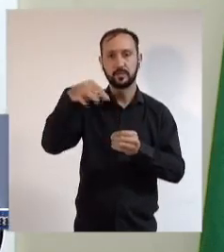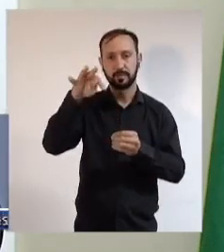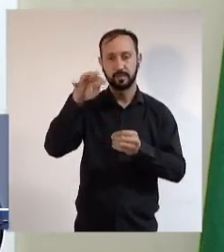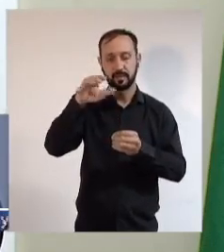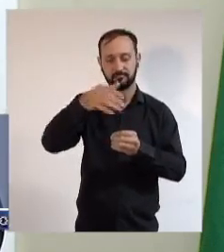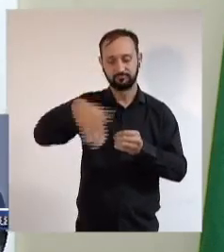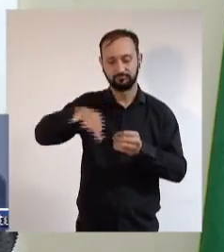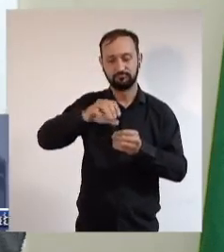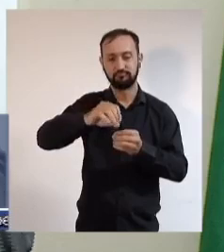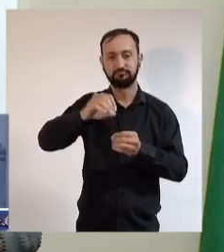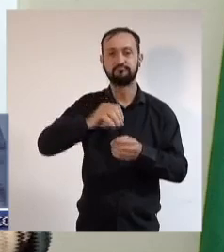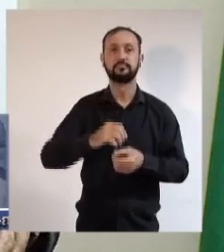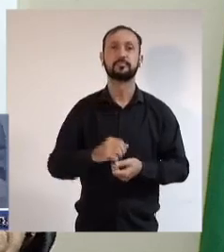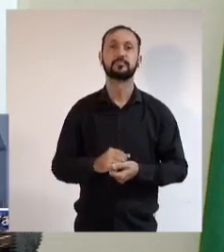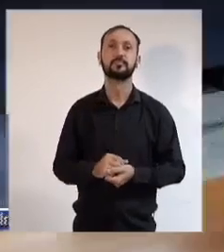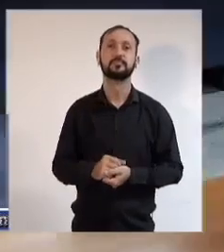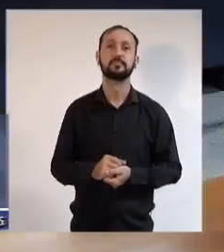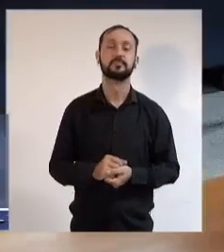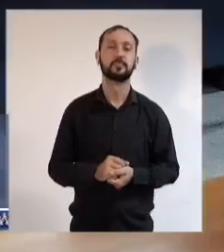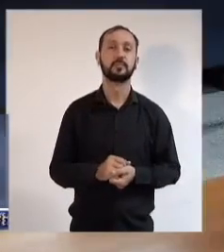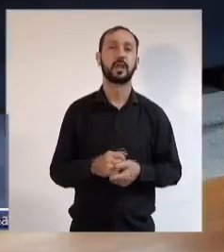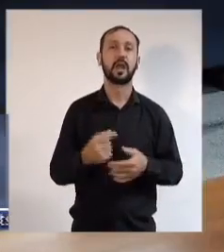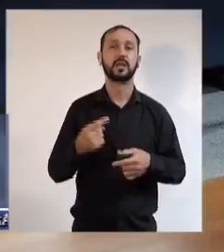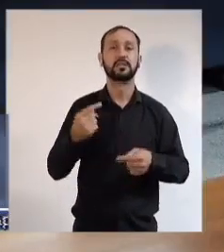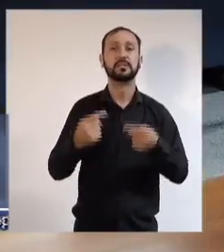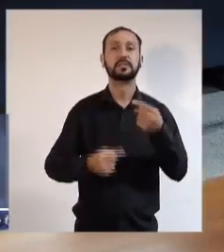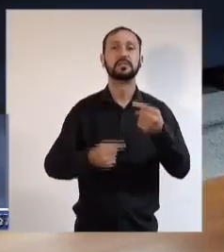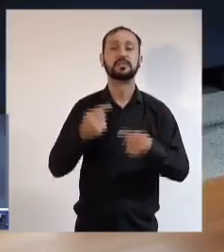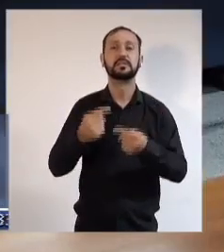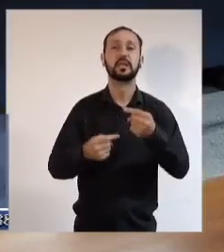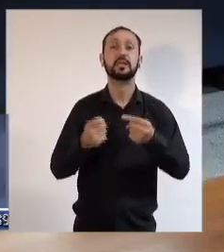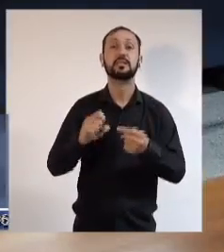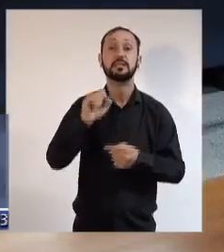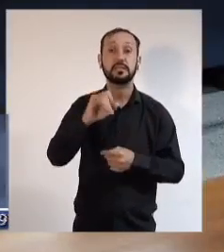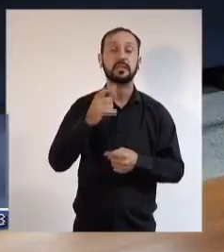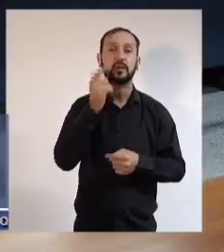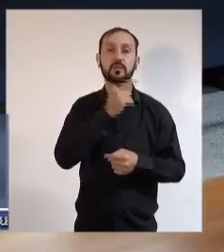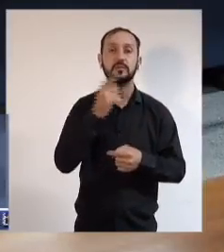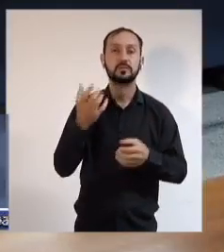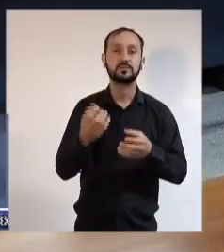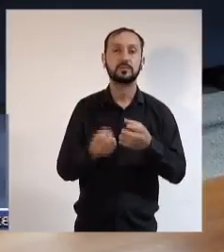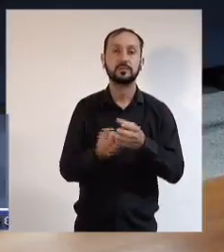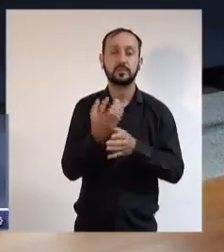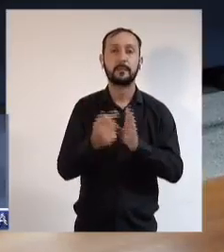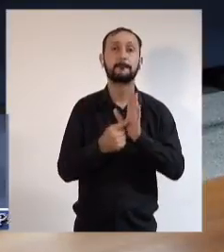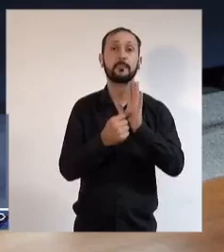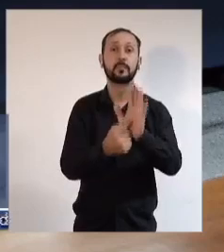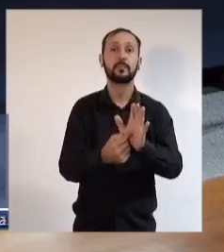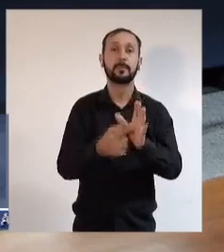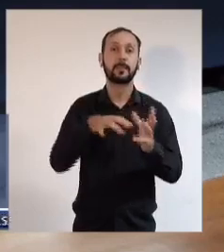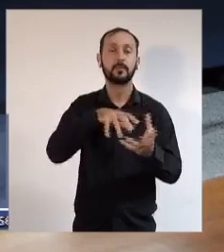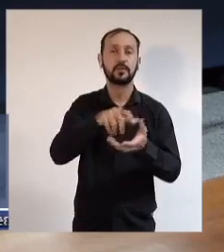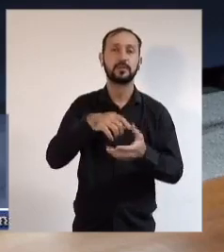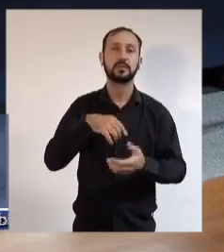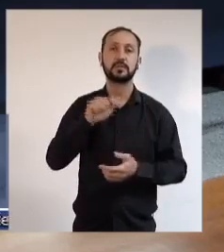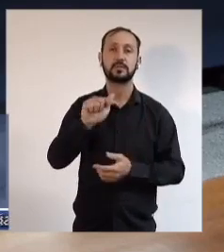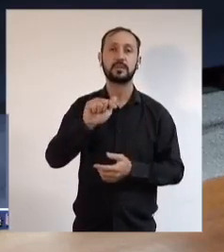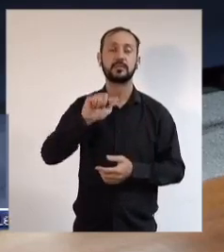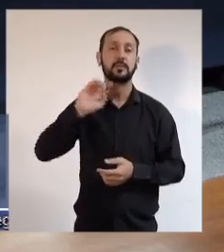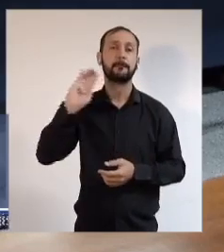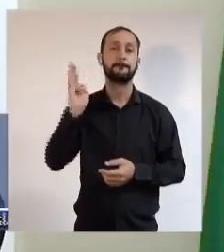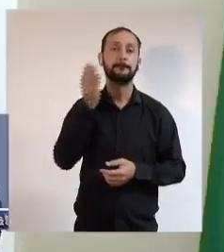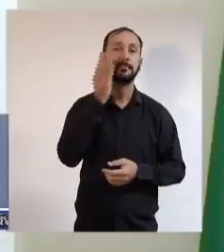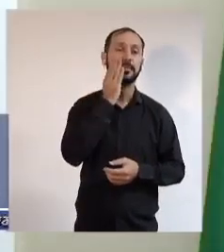grosso e à discussão de ali possa apresentar o mundo nós temos sete bilhões de pessoas do mundo